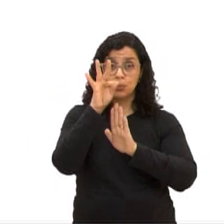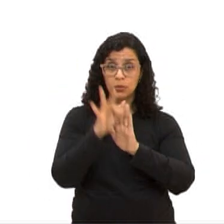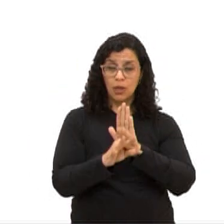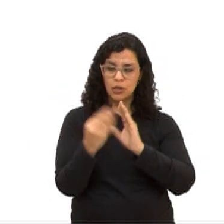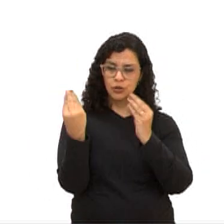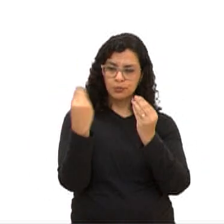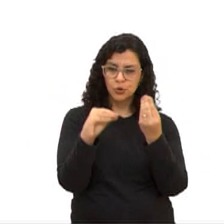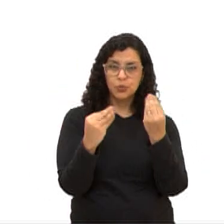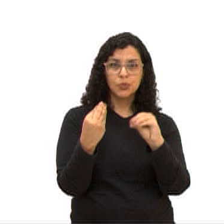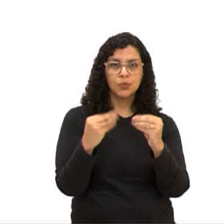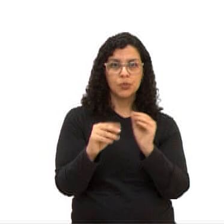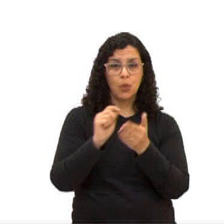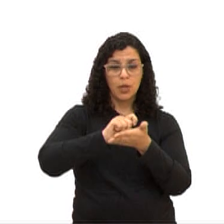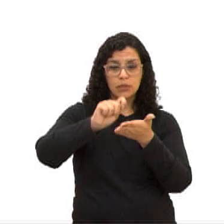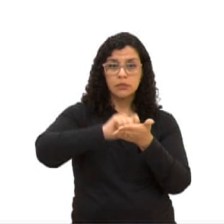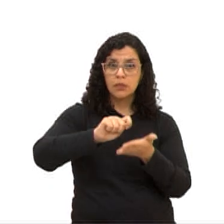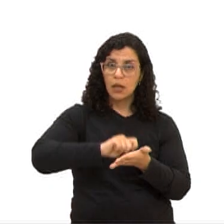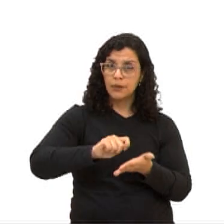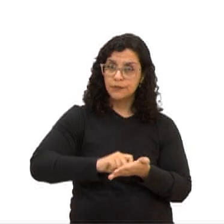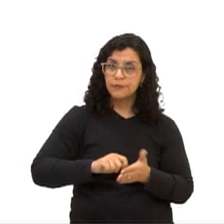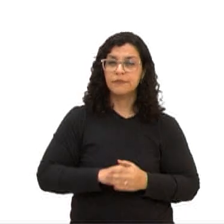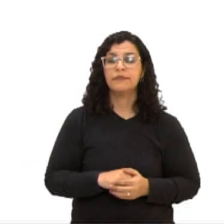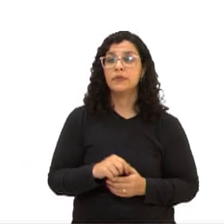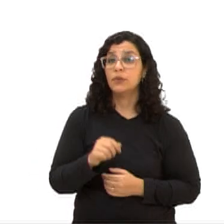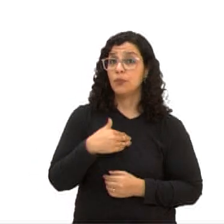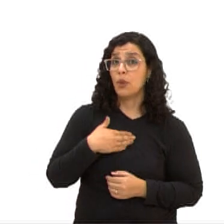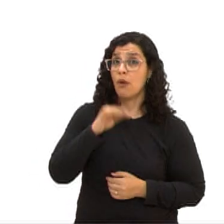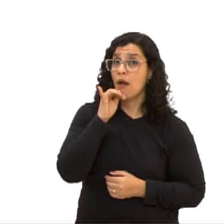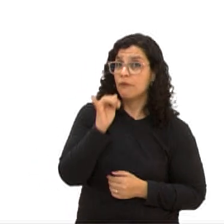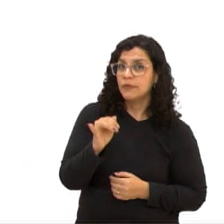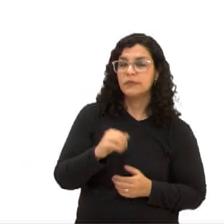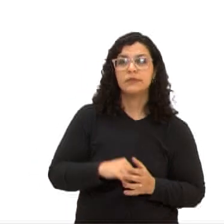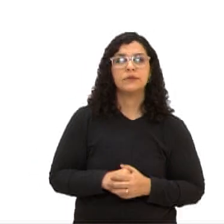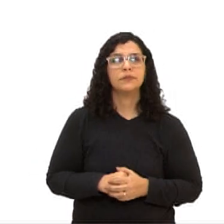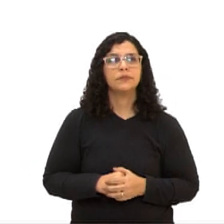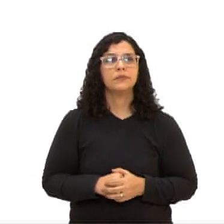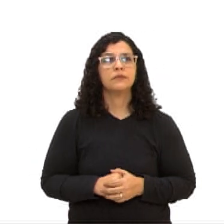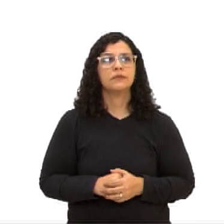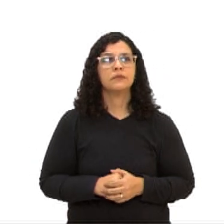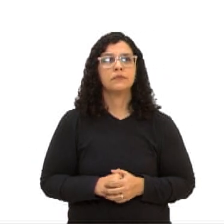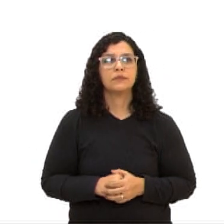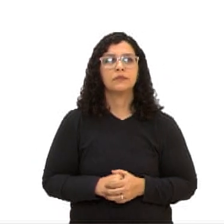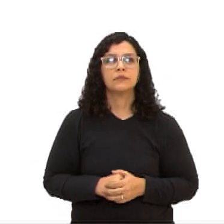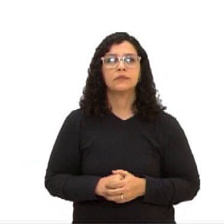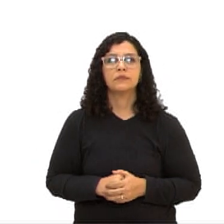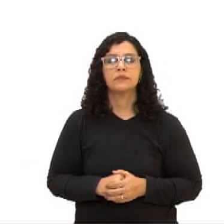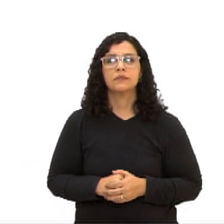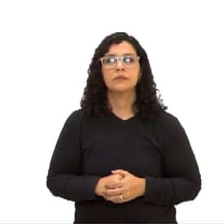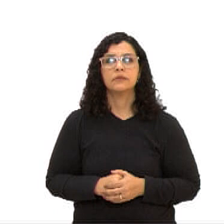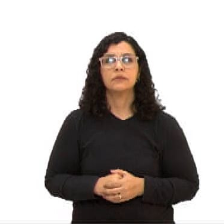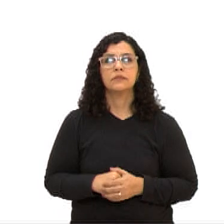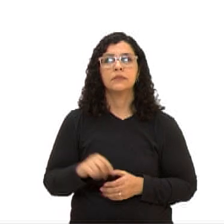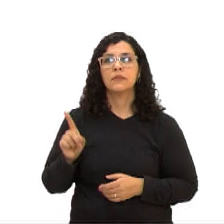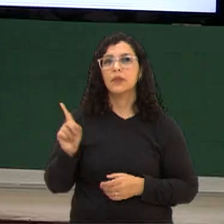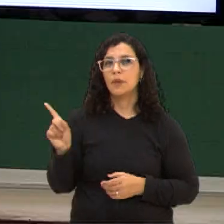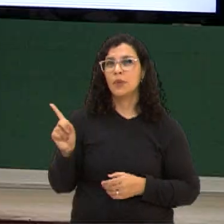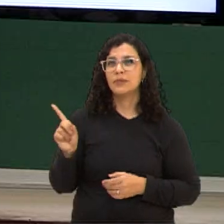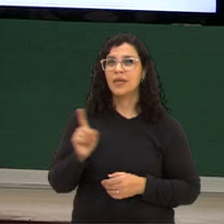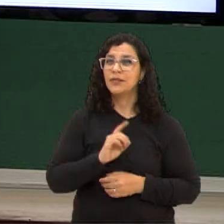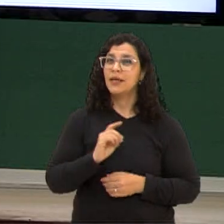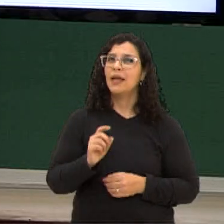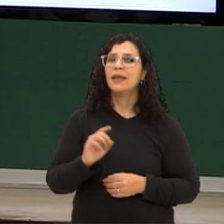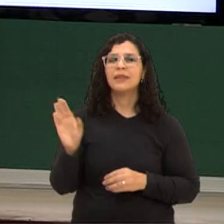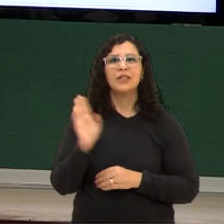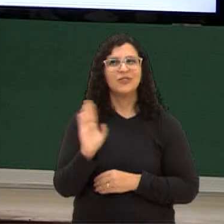tudo que está escrito no bilhete, que foi o recado que foi deixado, é o corpo do texto. Temos a